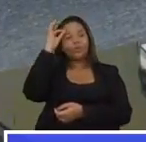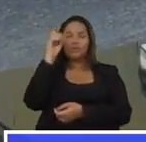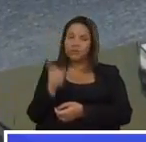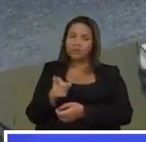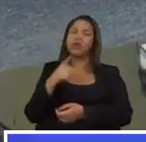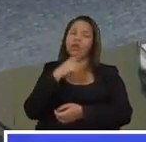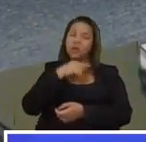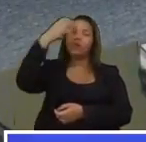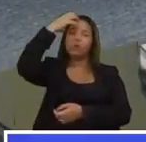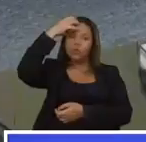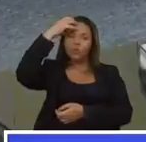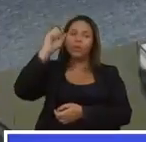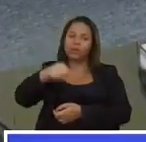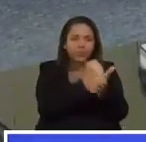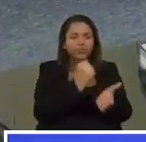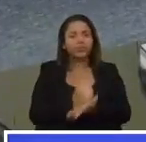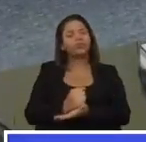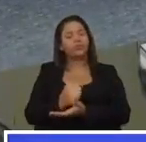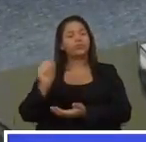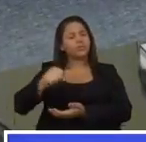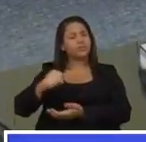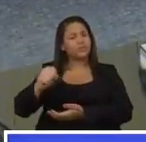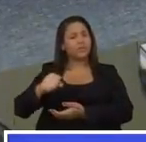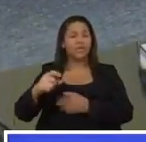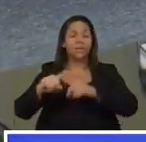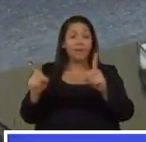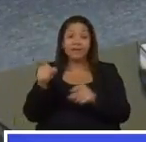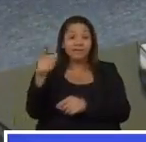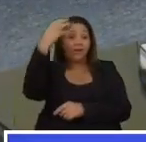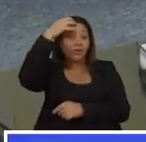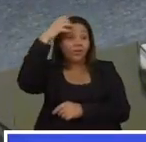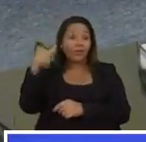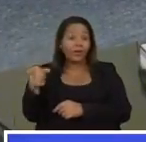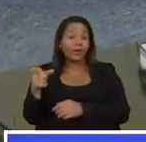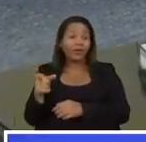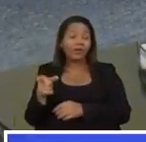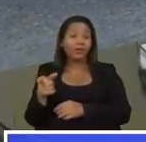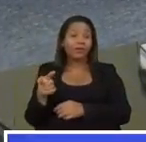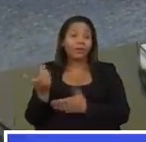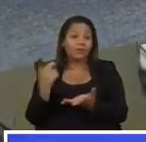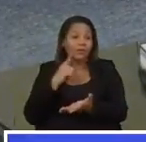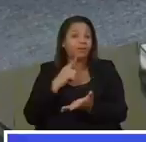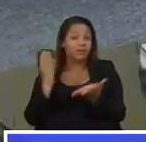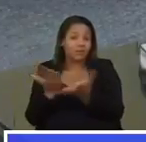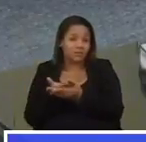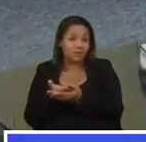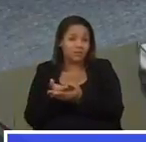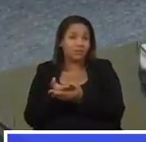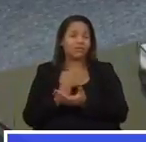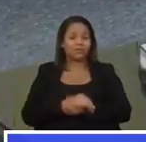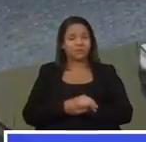os fins, para mim, não justificam os meios. Fazendo analogia com uma família, deputado Gilvan Filho. Se um